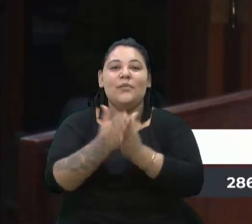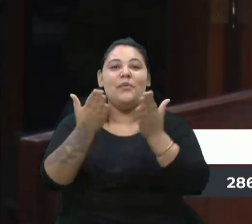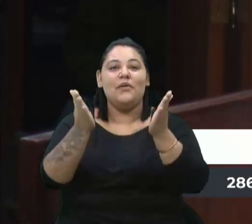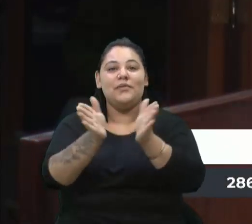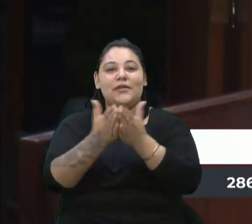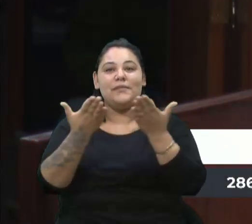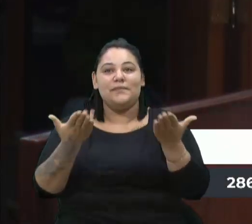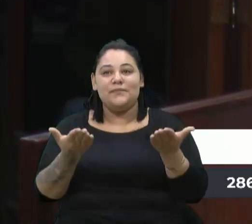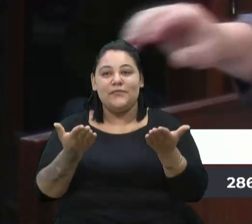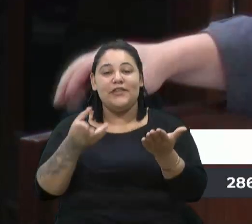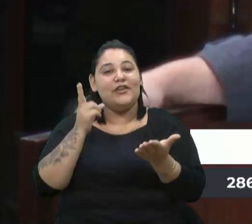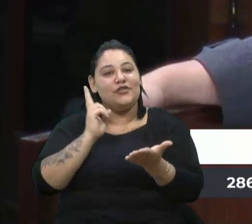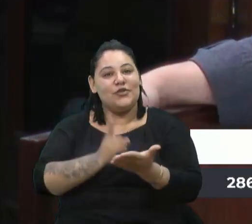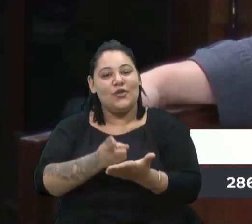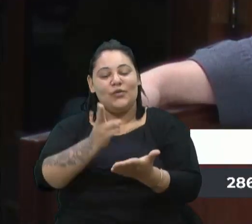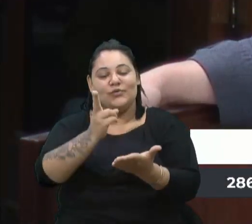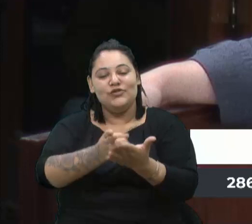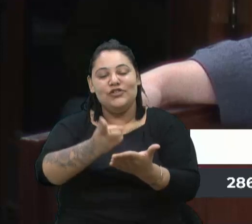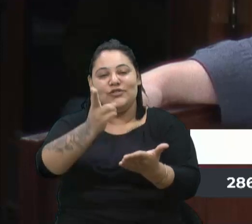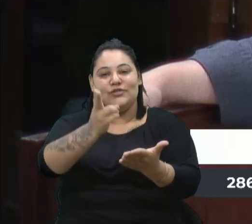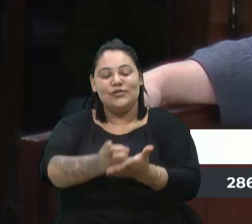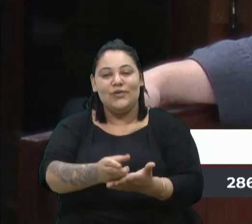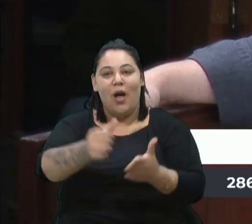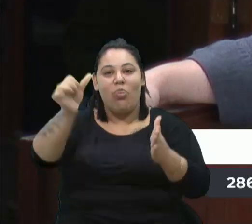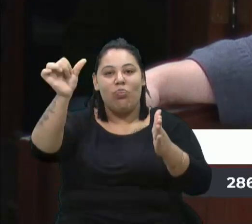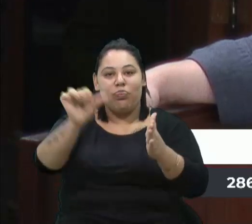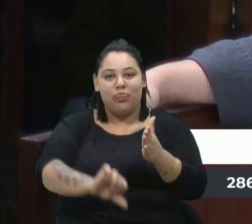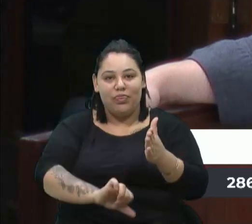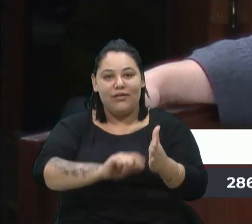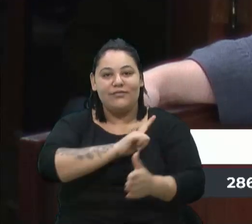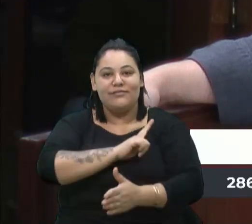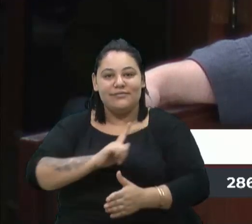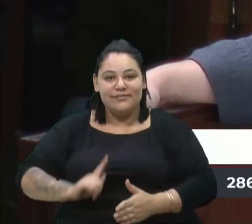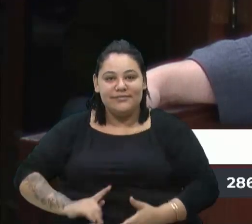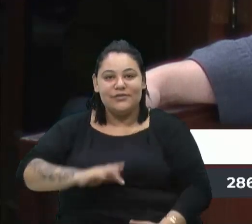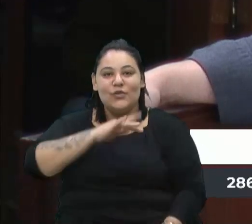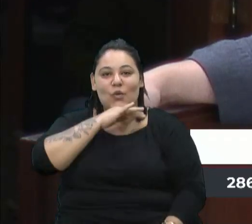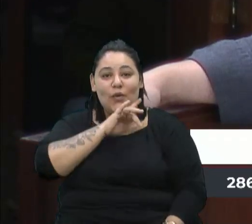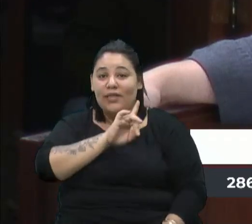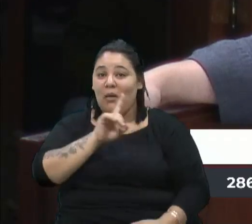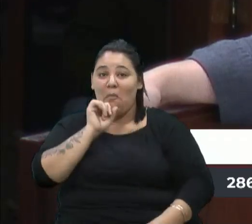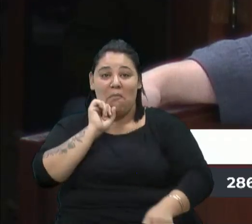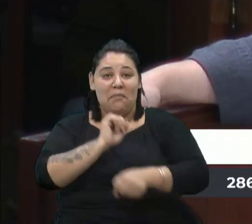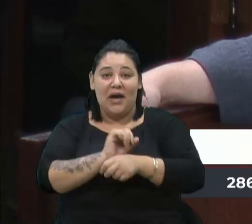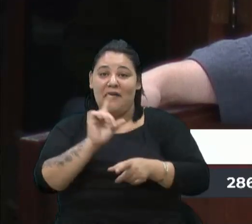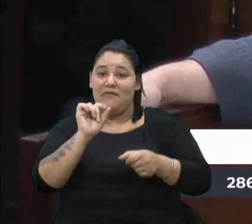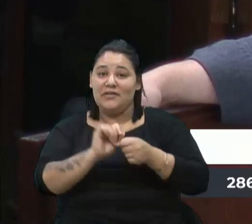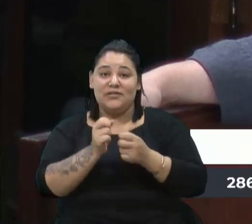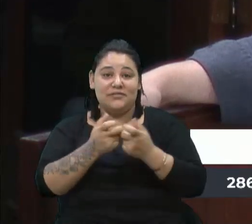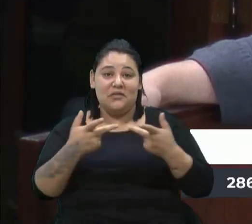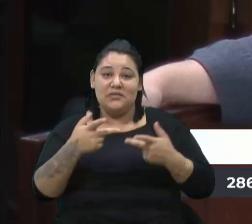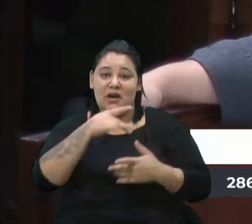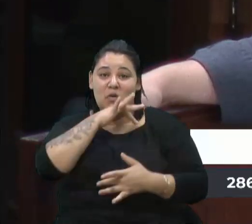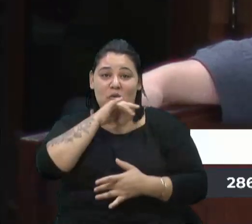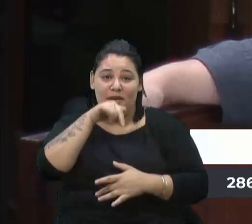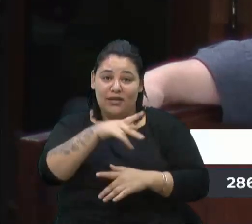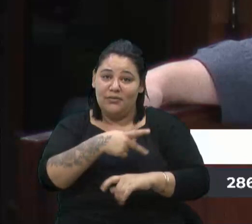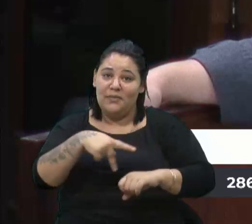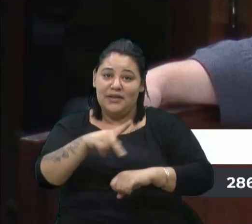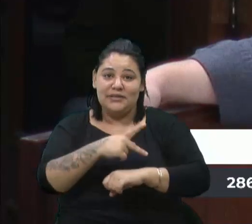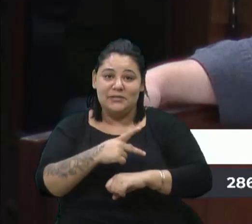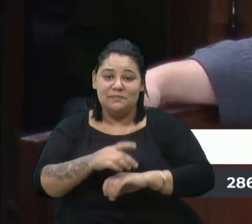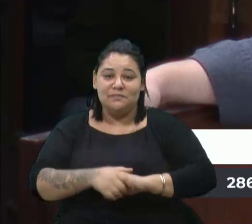vai indo para esse desgoverno que não para de fazer desastre do nosso país sua parte